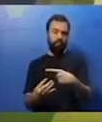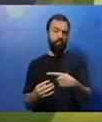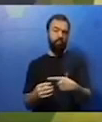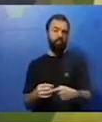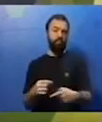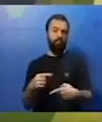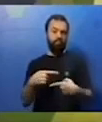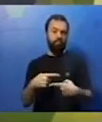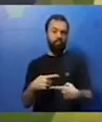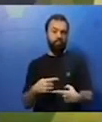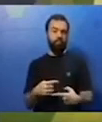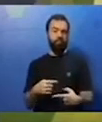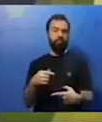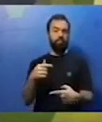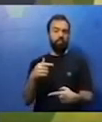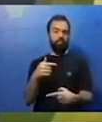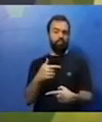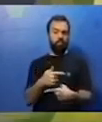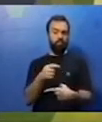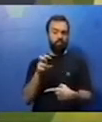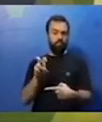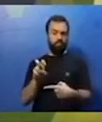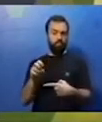100, ou